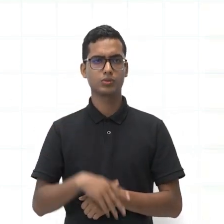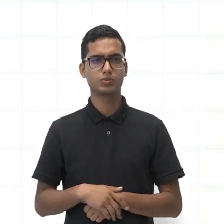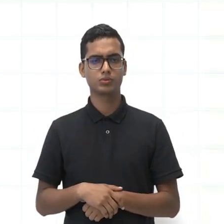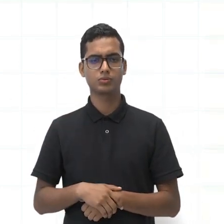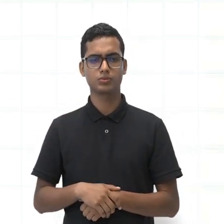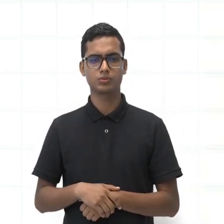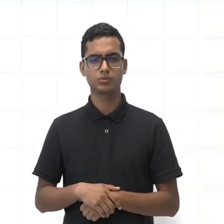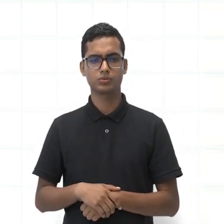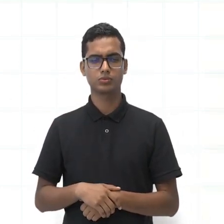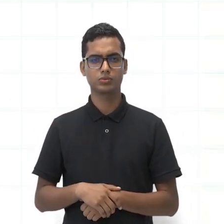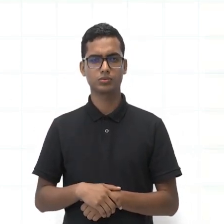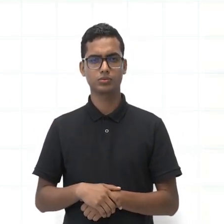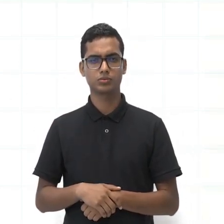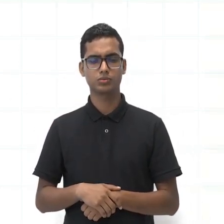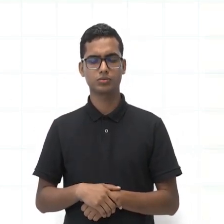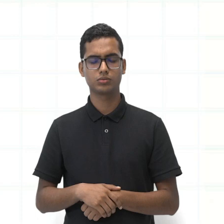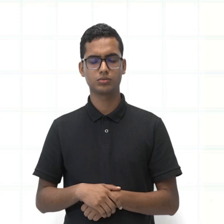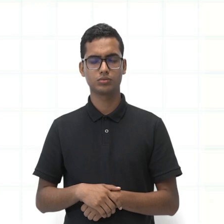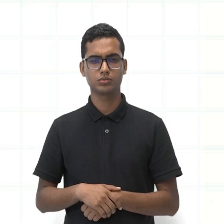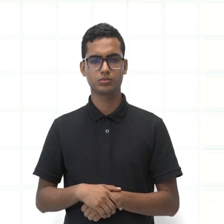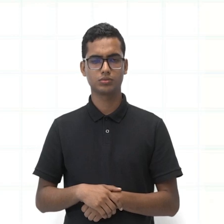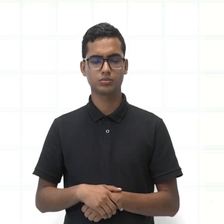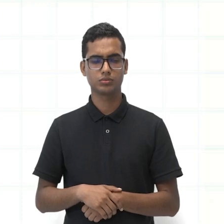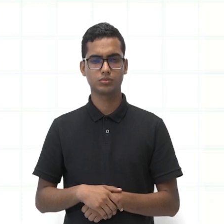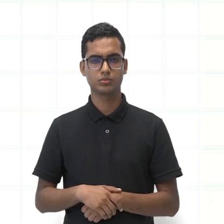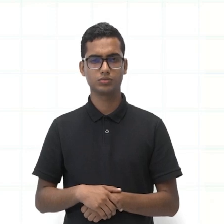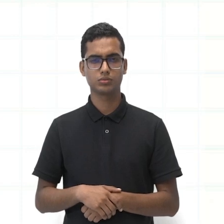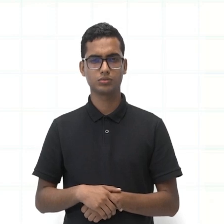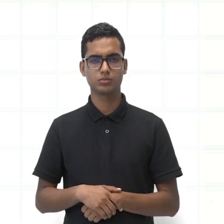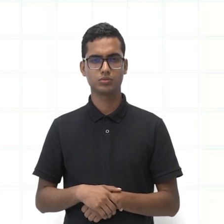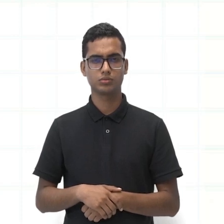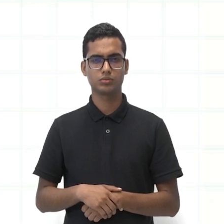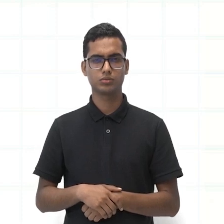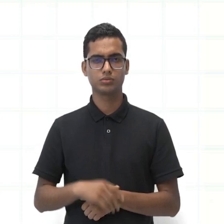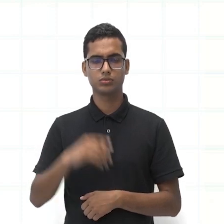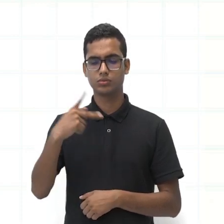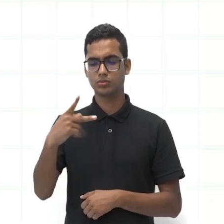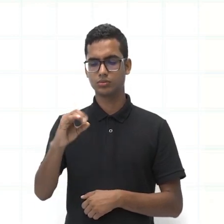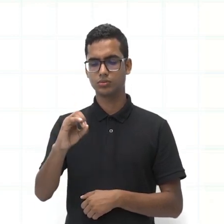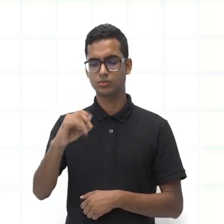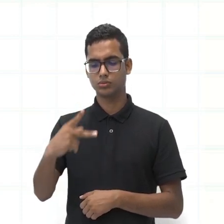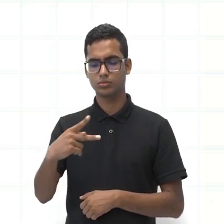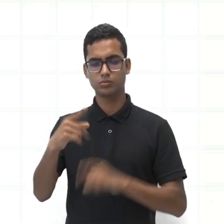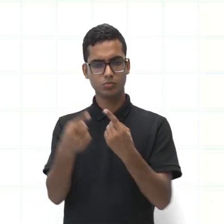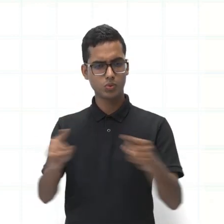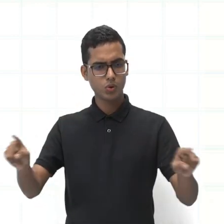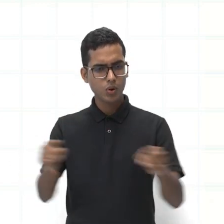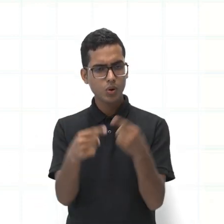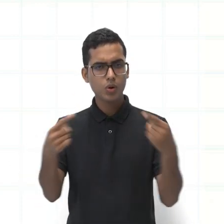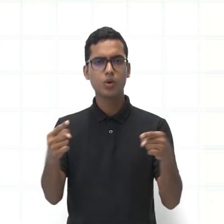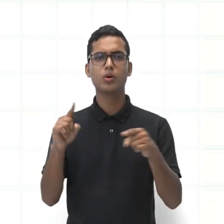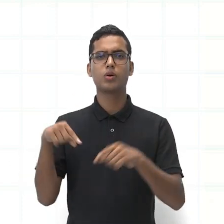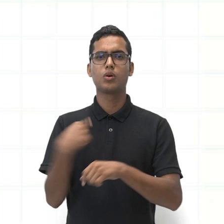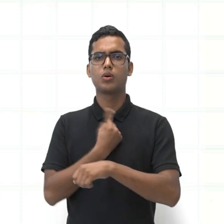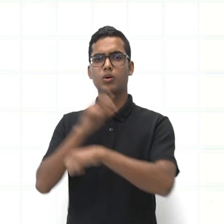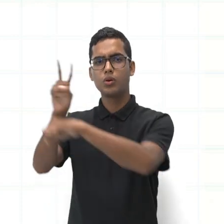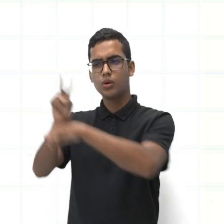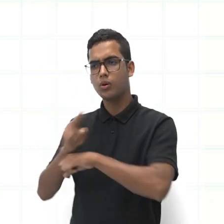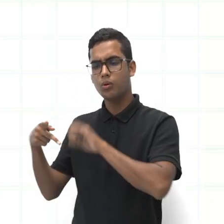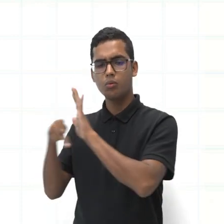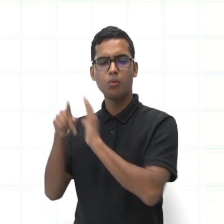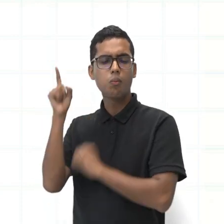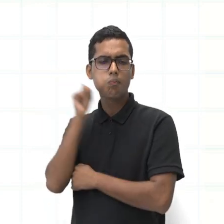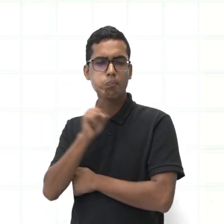uma abreviação de popular, Então, nós temos, inclusive, aqui, a nossa pop music aqui no Brasil. Nós importamos já